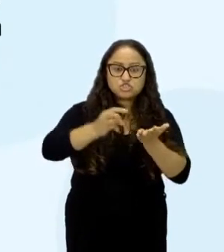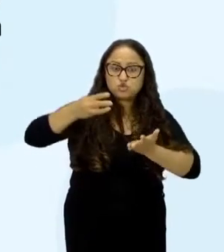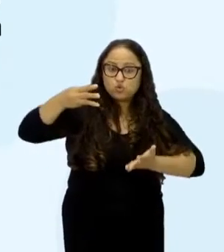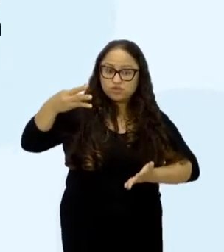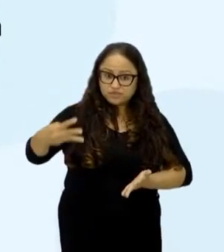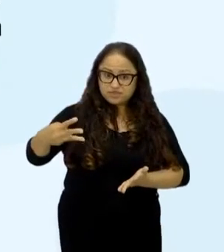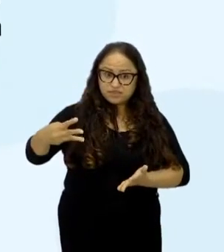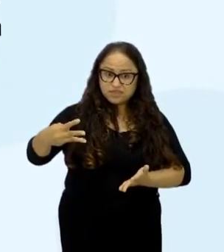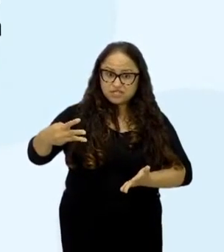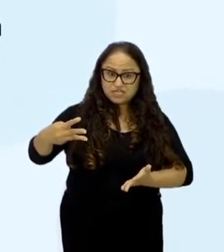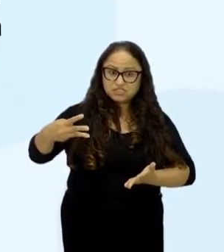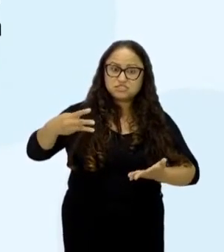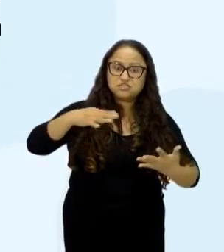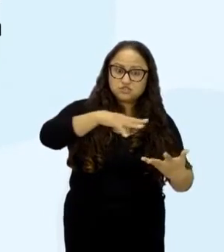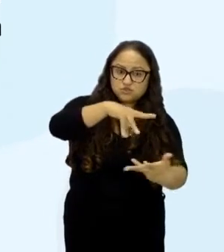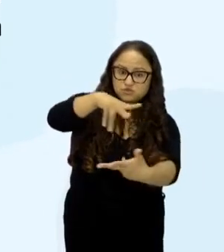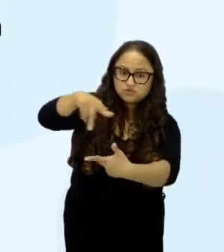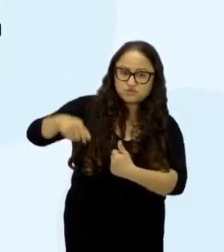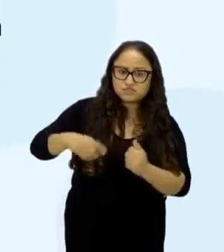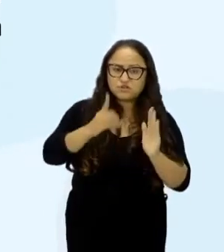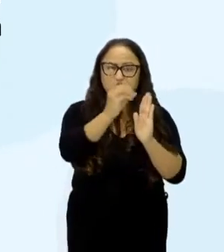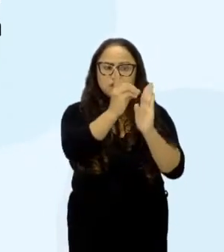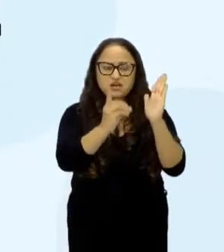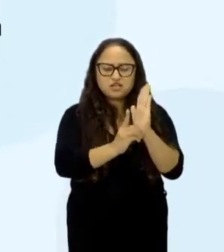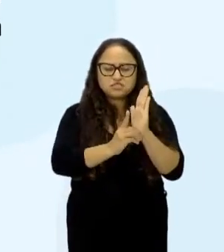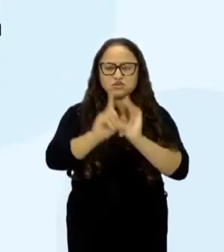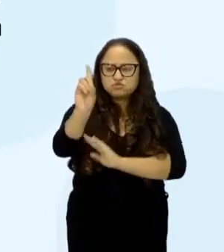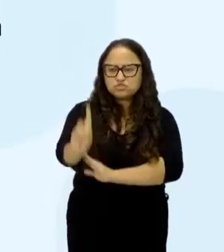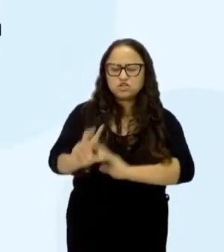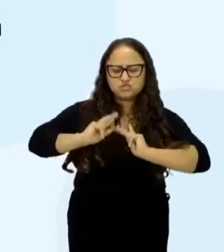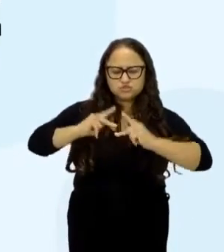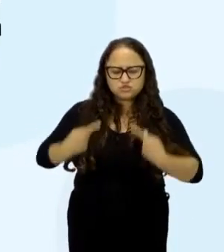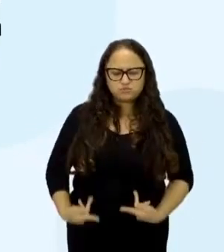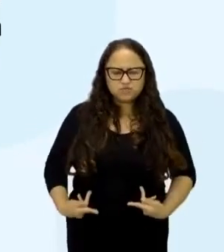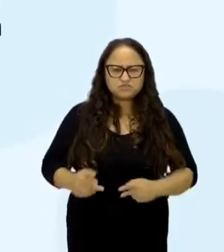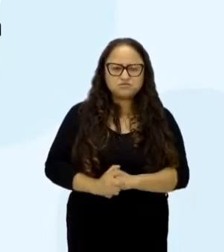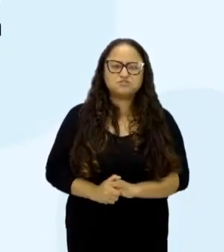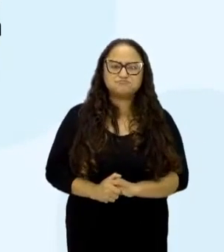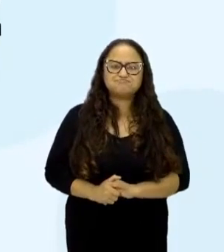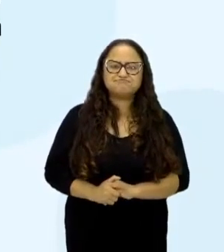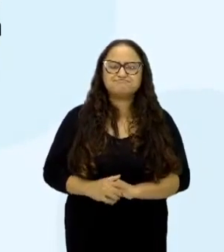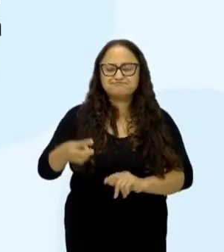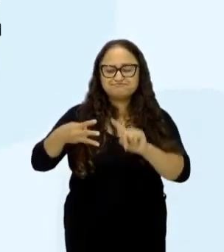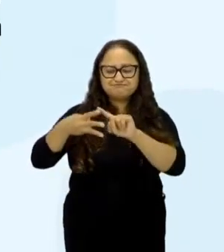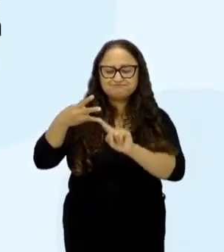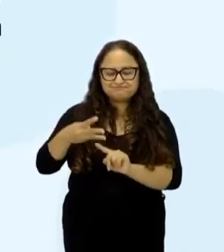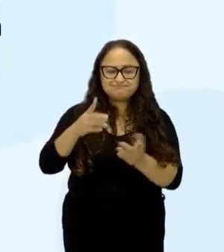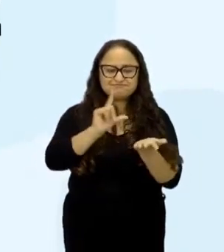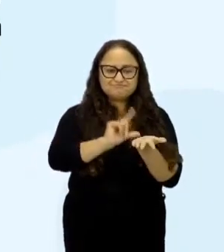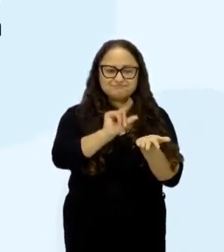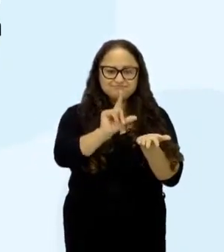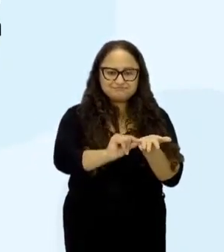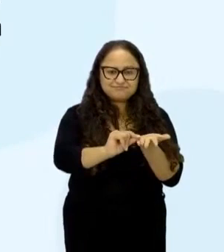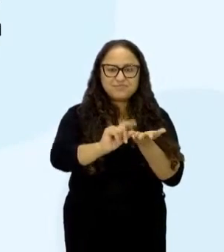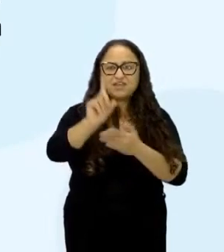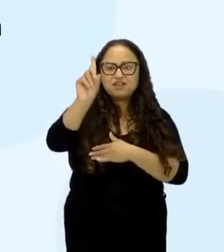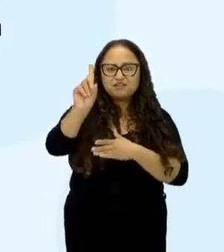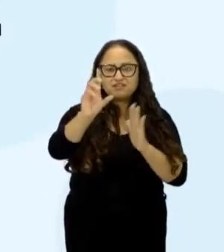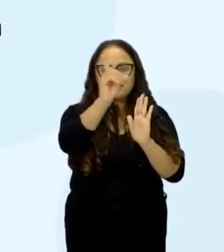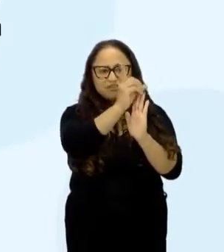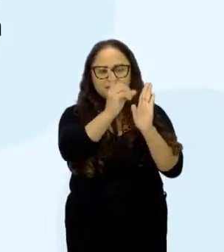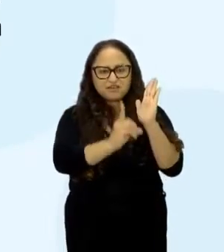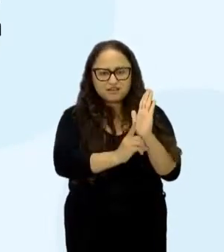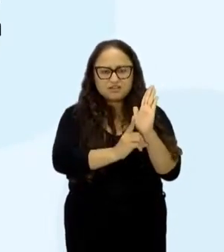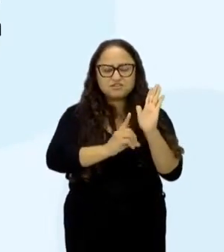pessoal. Article 3 of the Universal Declaration of Human Rights. Então esse é o artigo 3 da Declaração